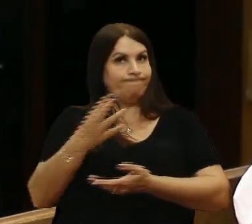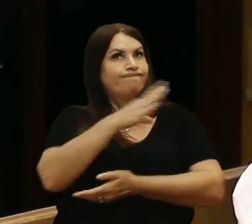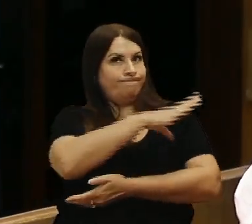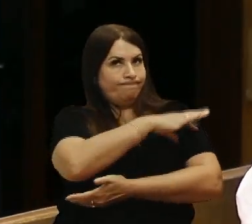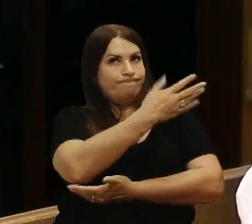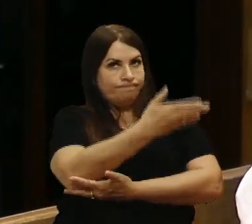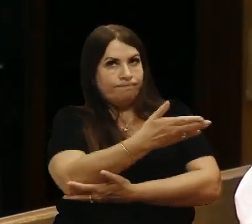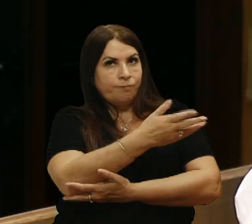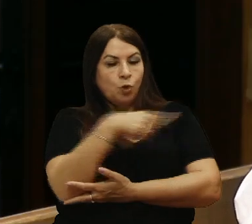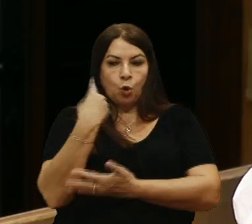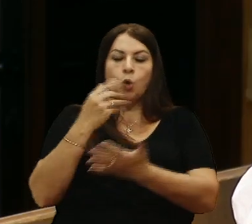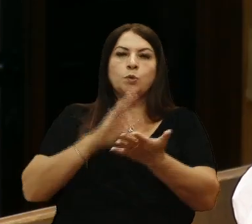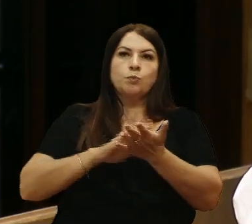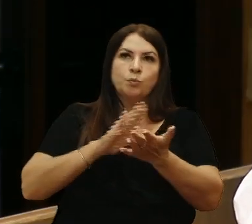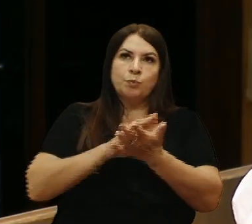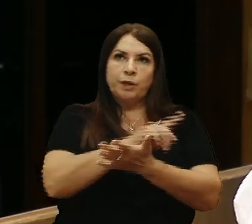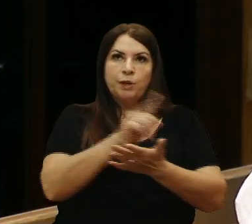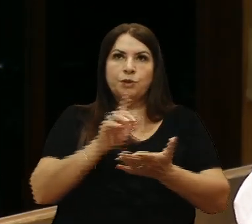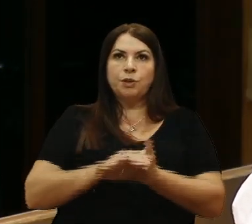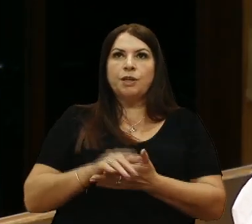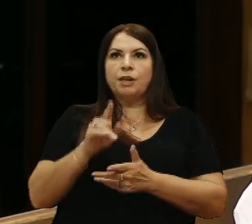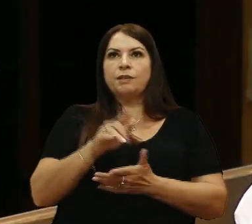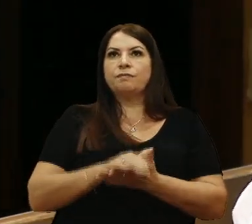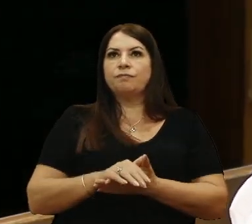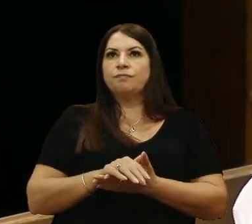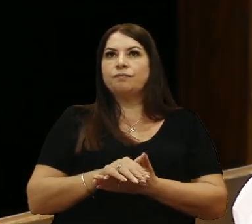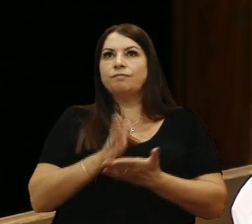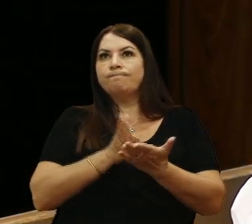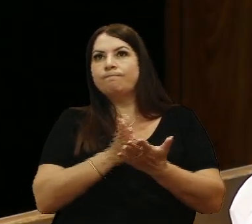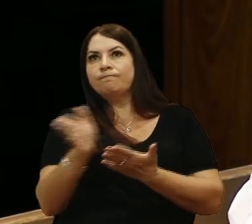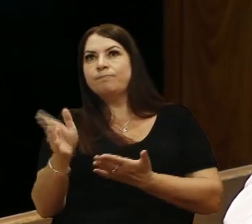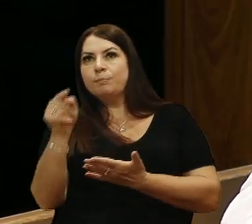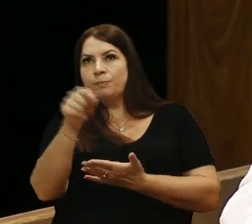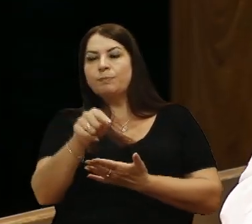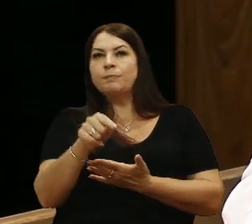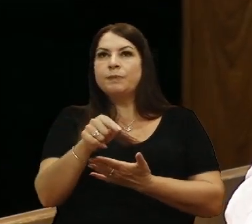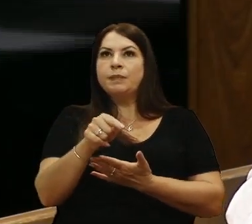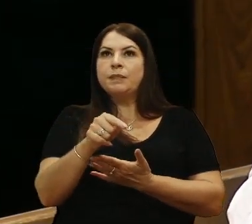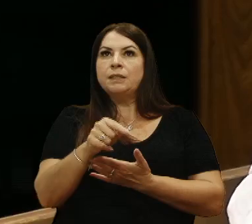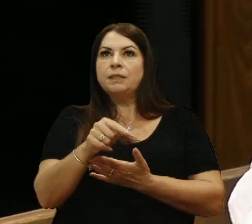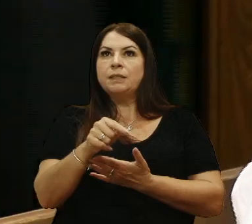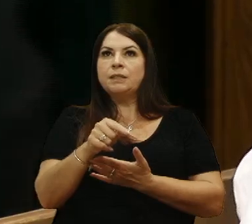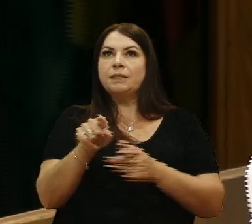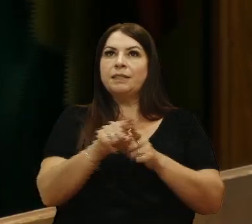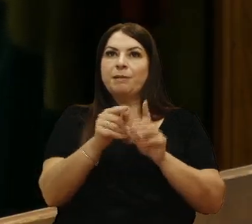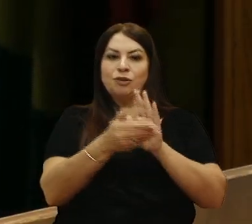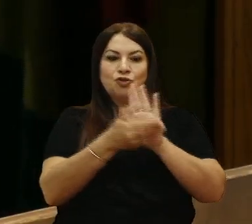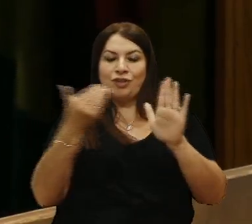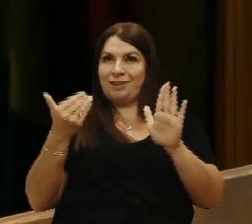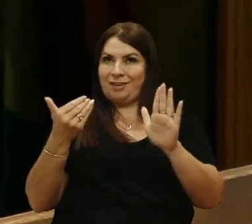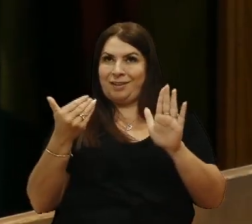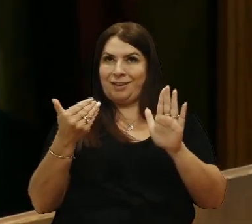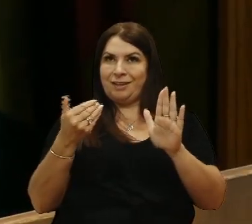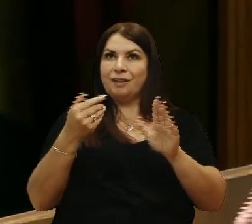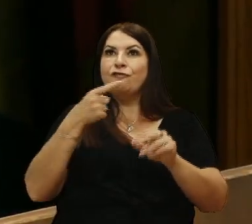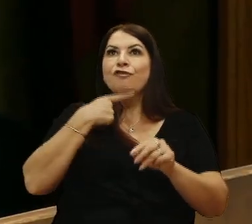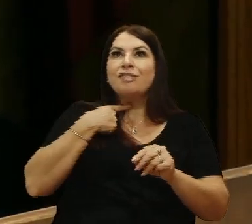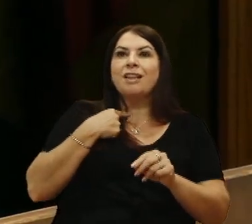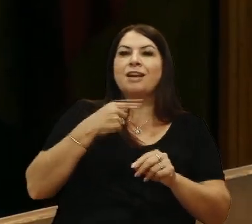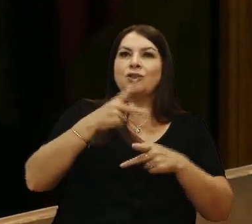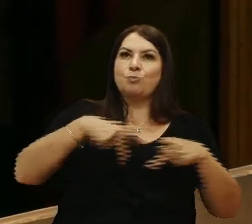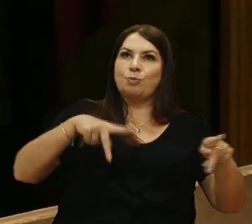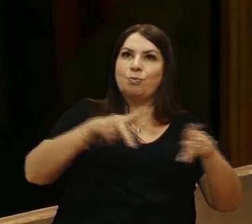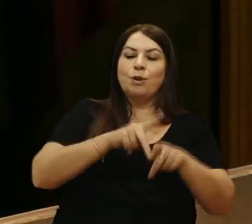Nós cobraremos, porque há uma linha tênue entre a supressão da oitiva da vontade popular e